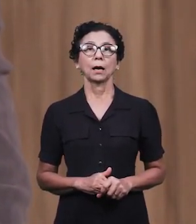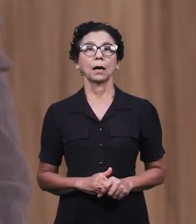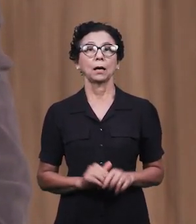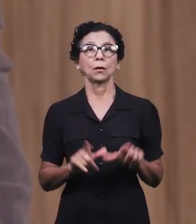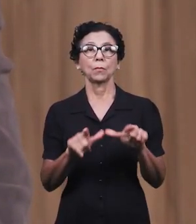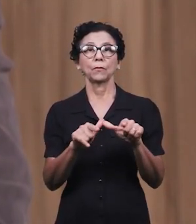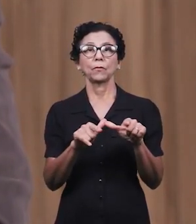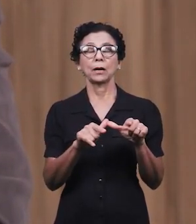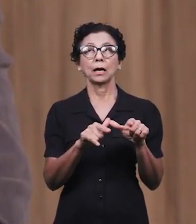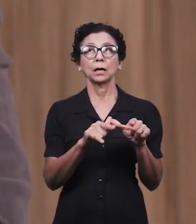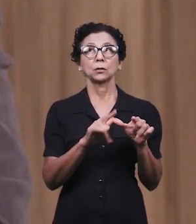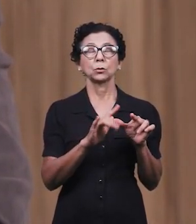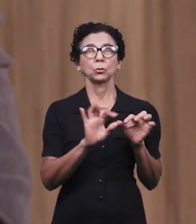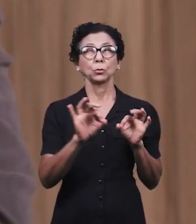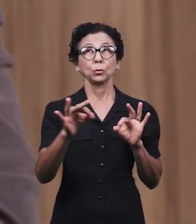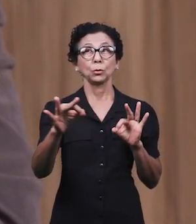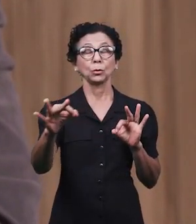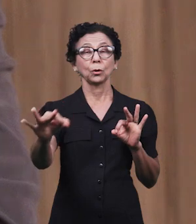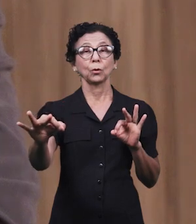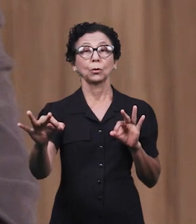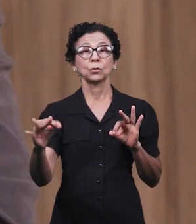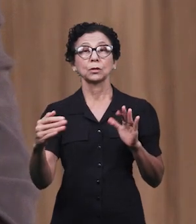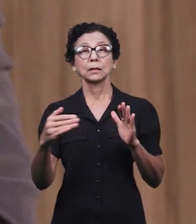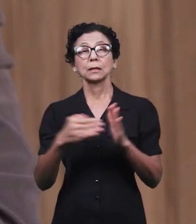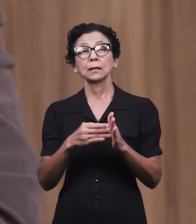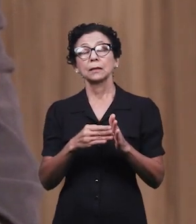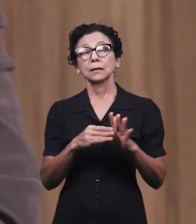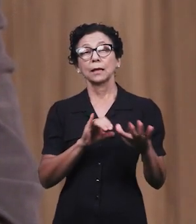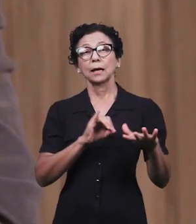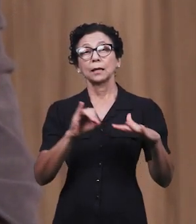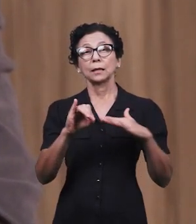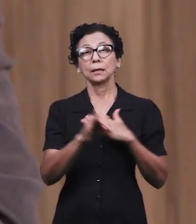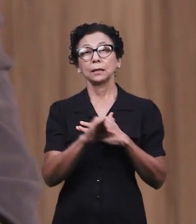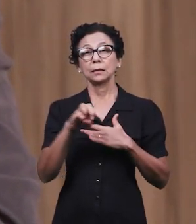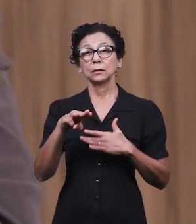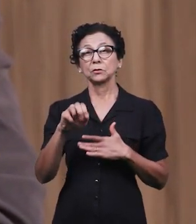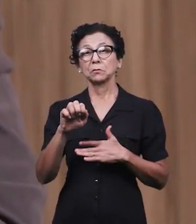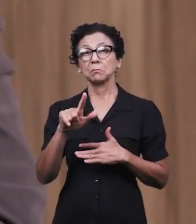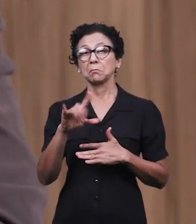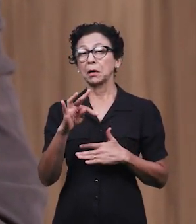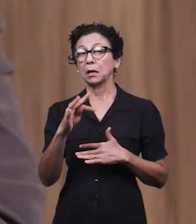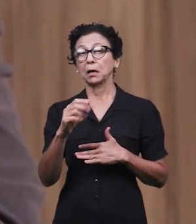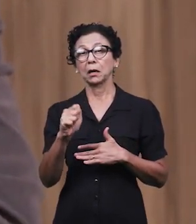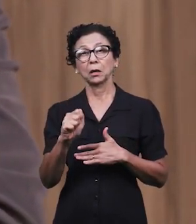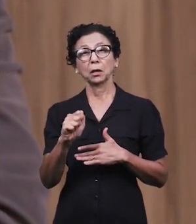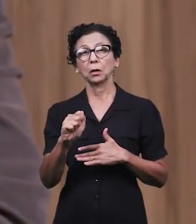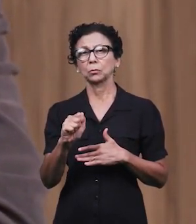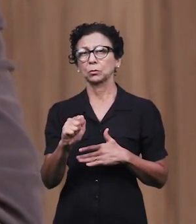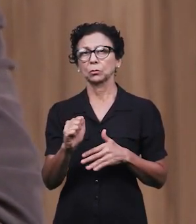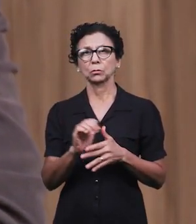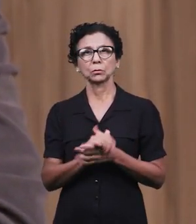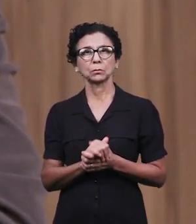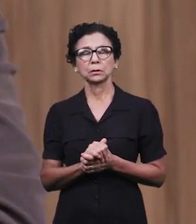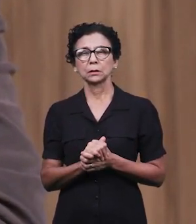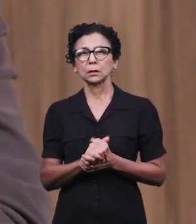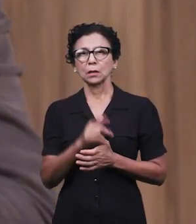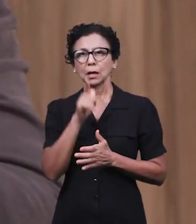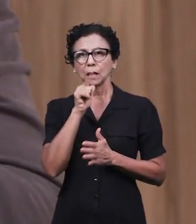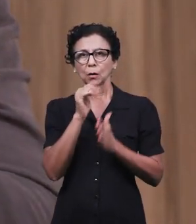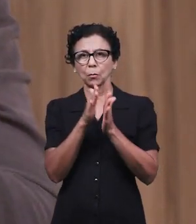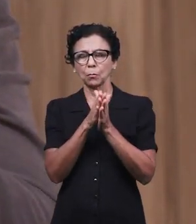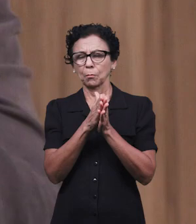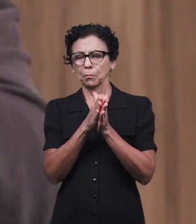longa. Sim. Né? Até a ilha, vou falar aqui até mais ou menos a ilha de Malta, ali Sim, pelo mar Malta. Adriático,